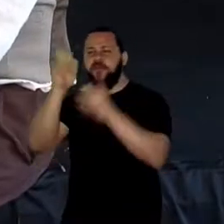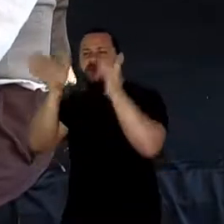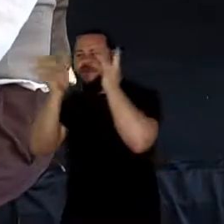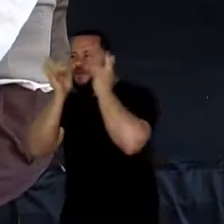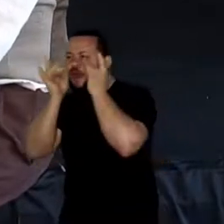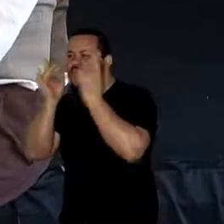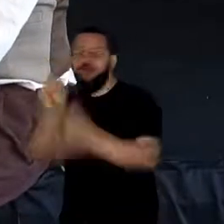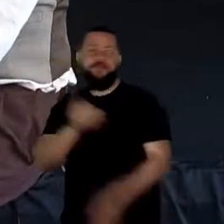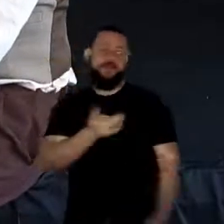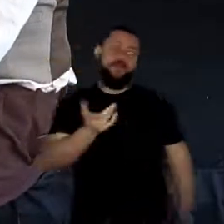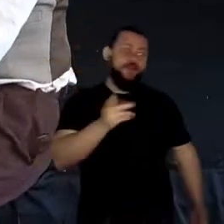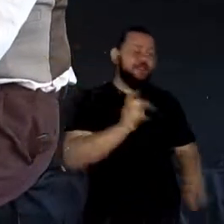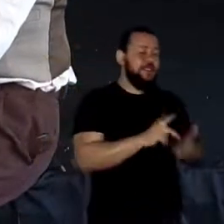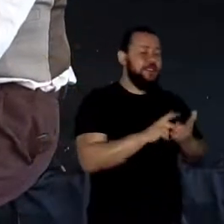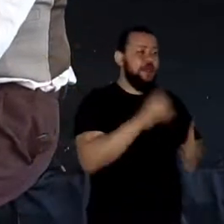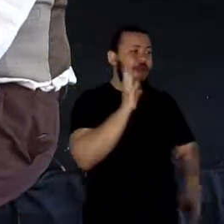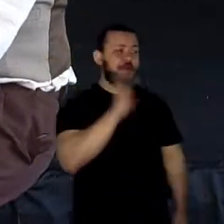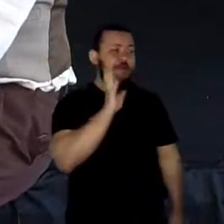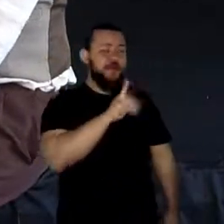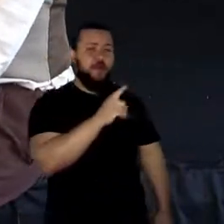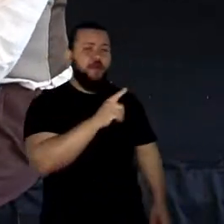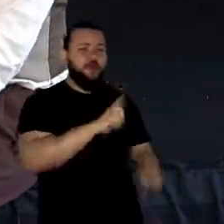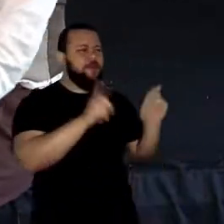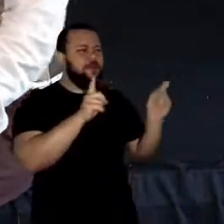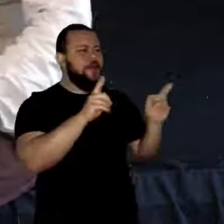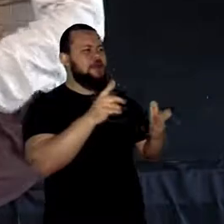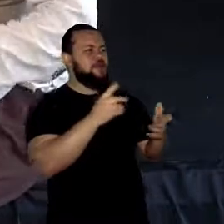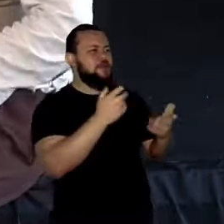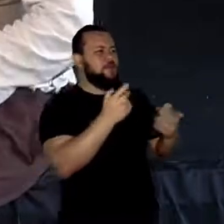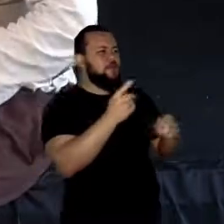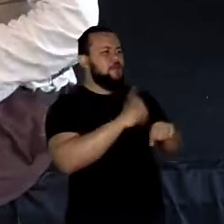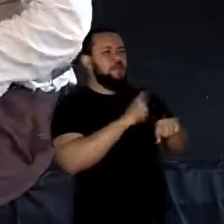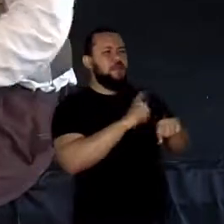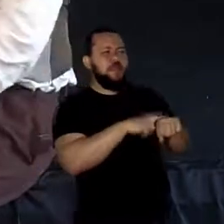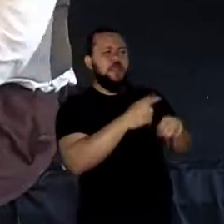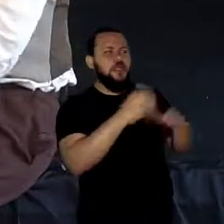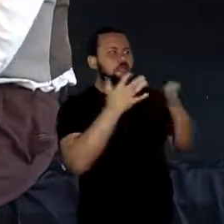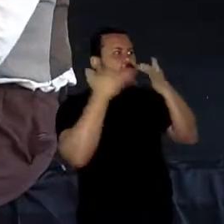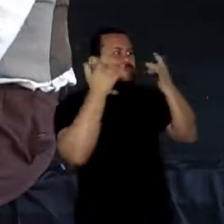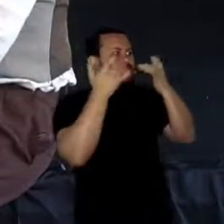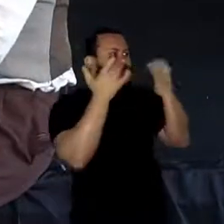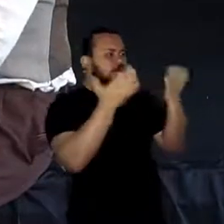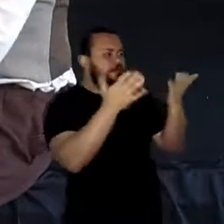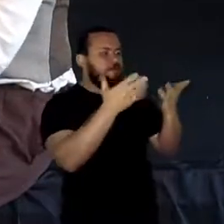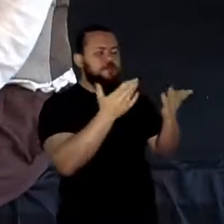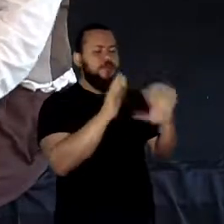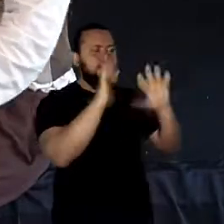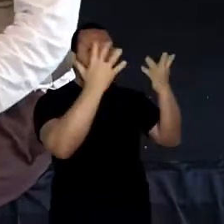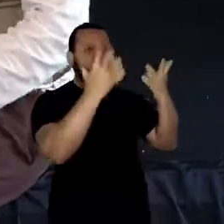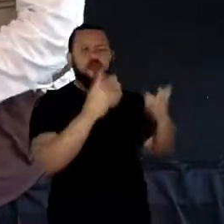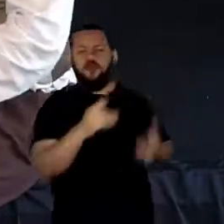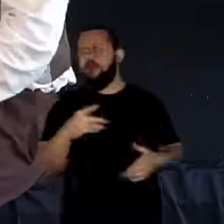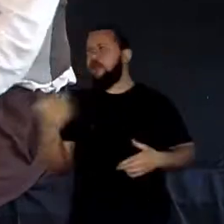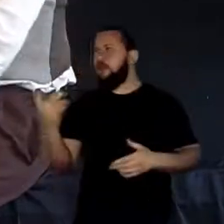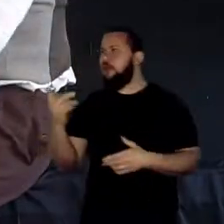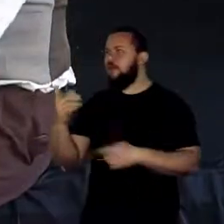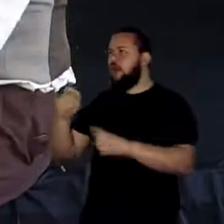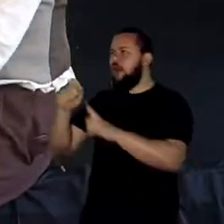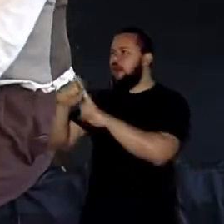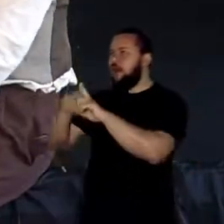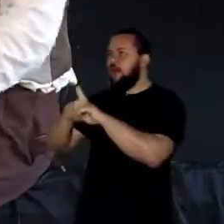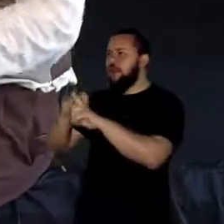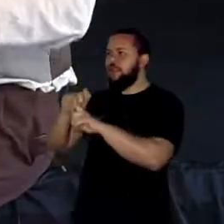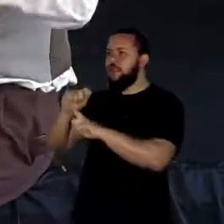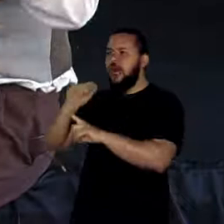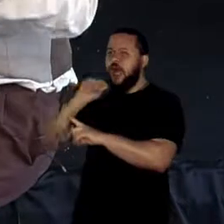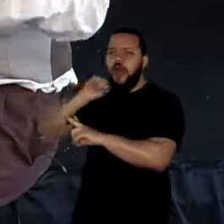Então, esse espetáculo faz quanto tempo que você tem ele? Ele estreou em abril de 2019, né?